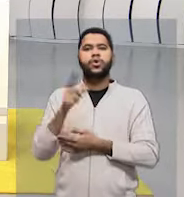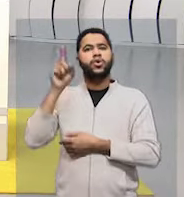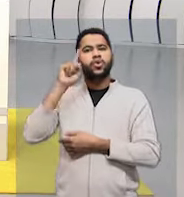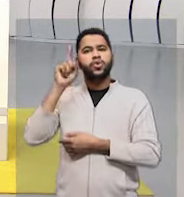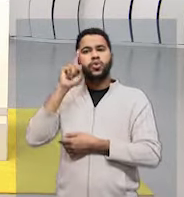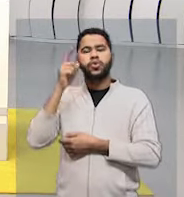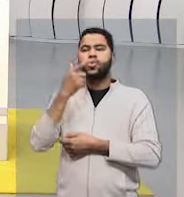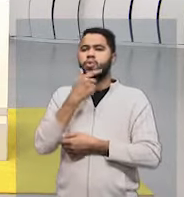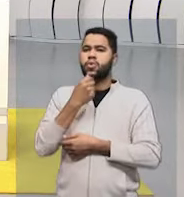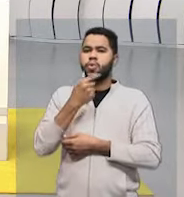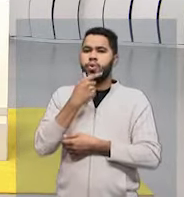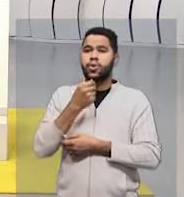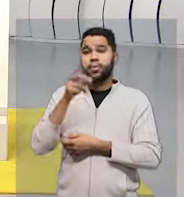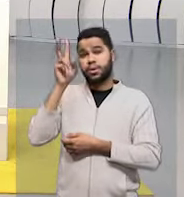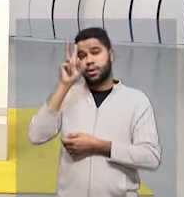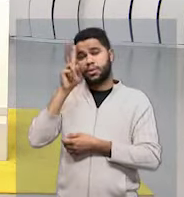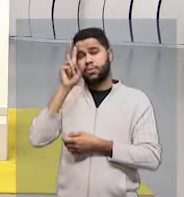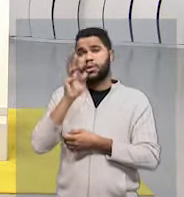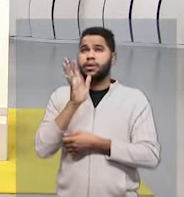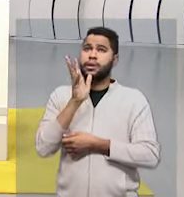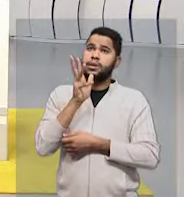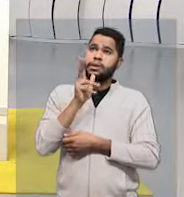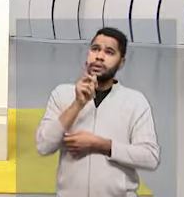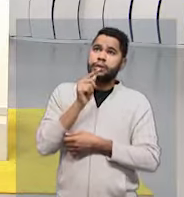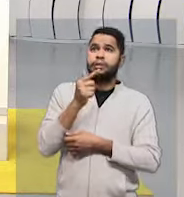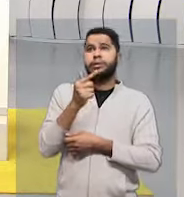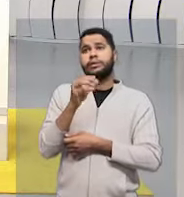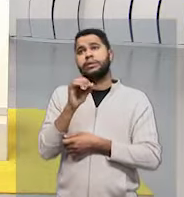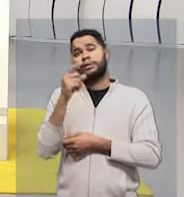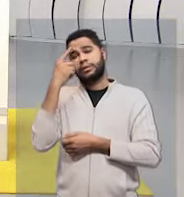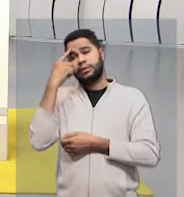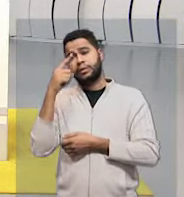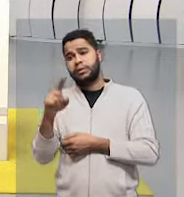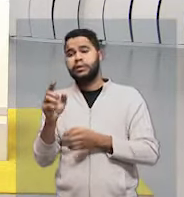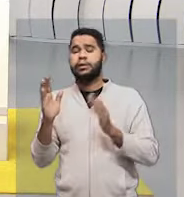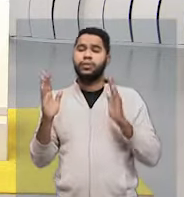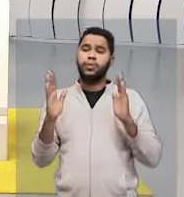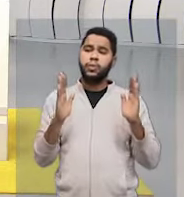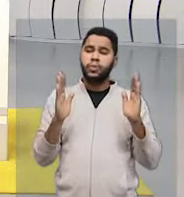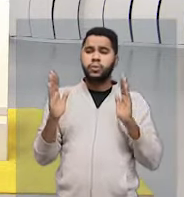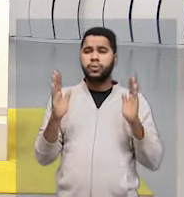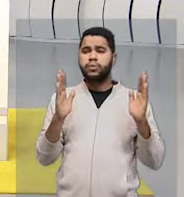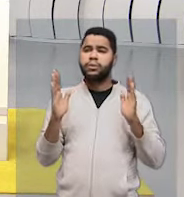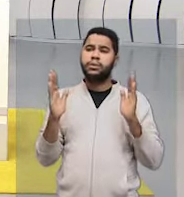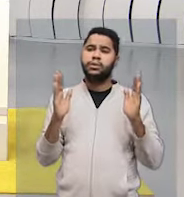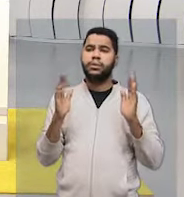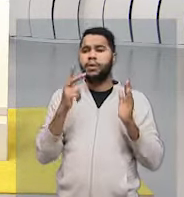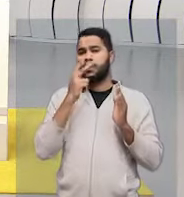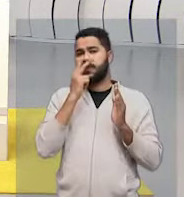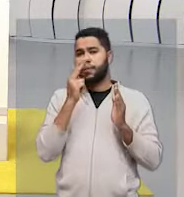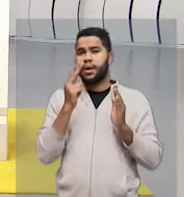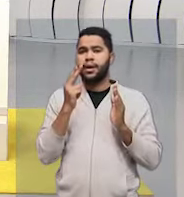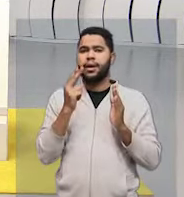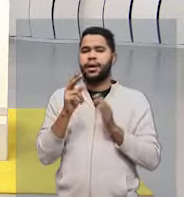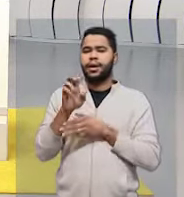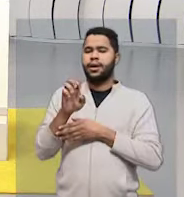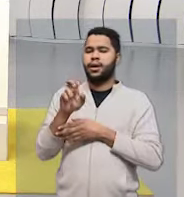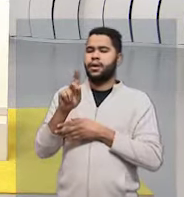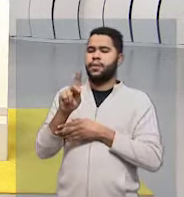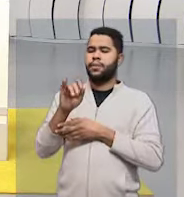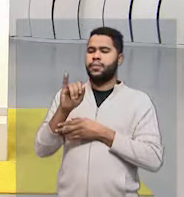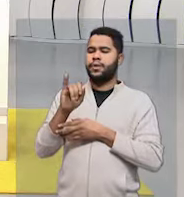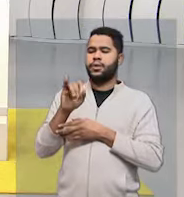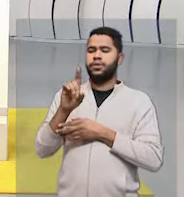nos meninos, lembrando que demora aí 70 dias, um tempo fica lá no epidídimo, né, para